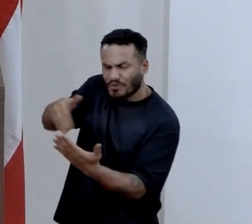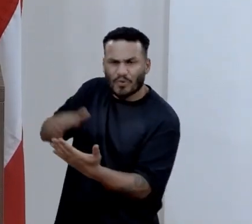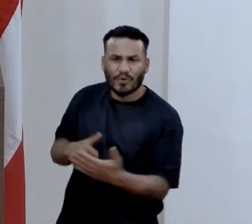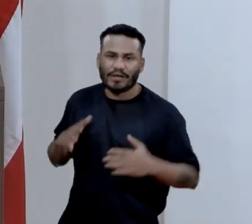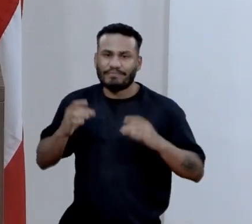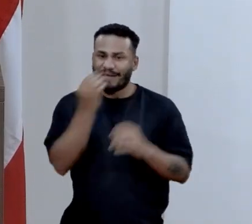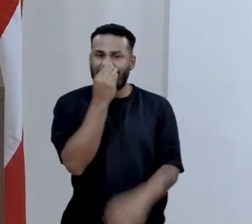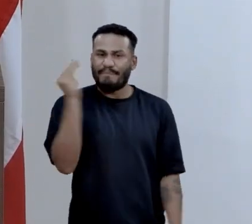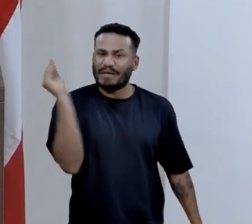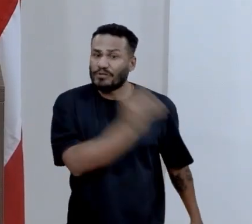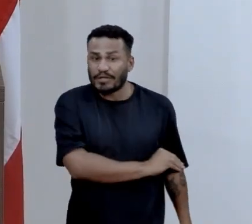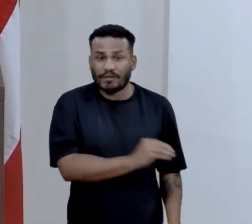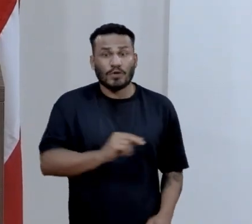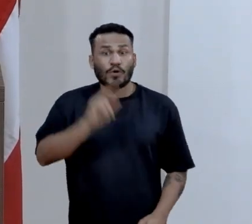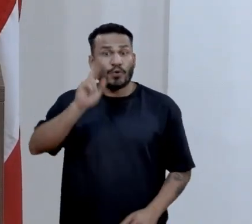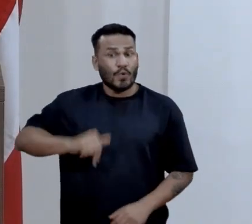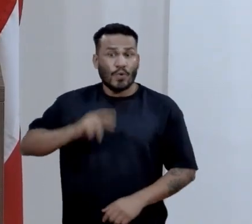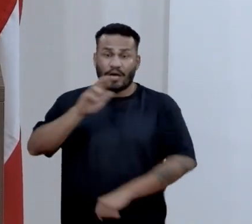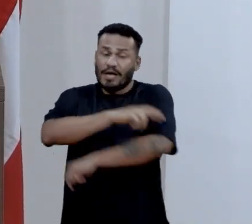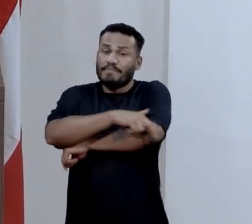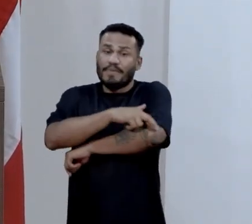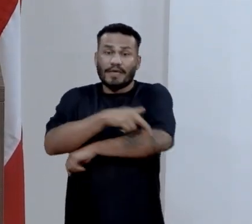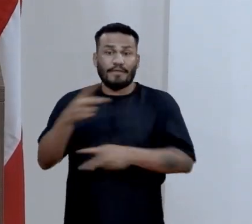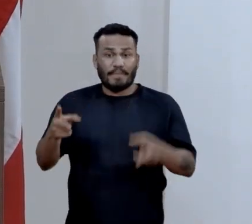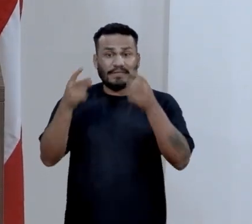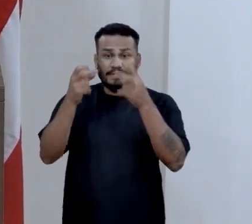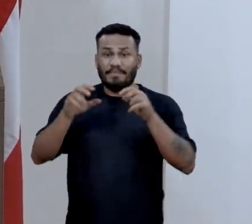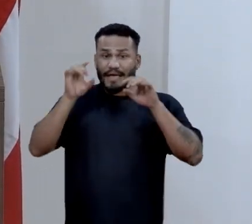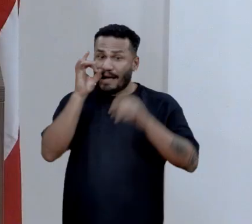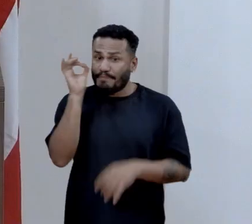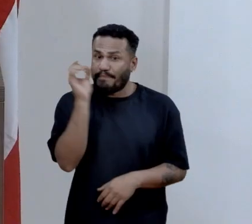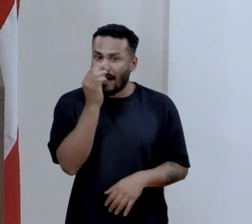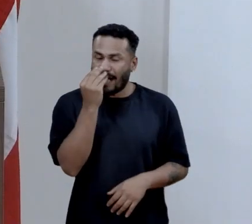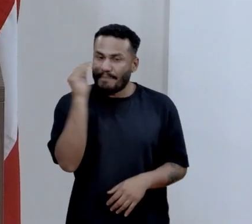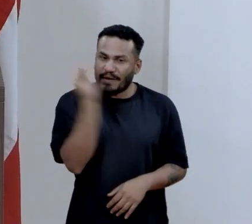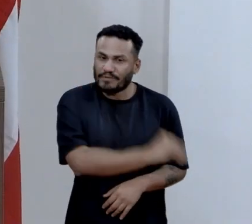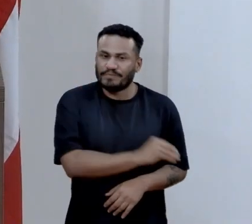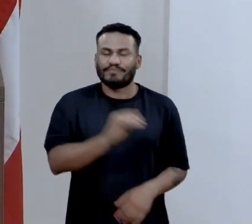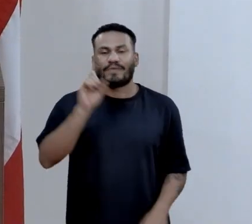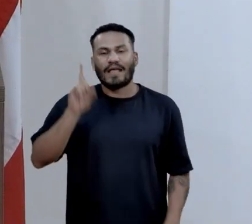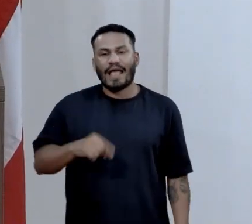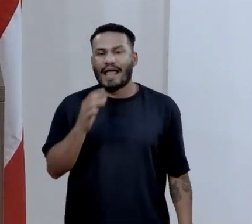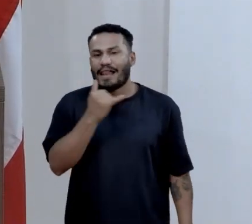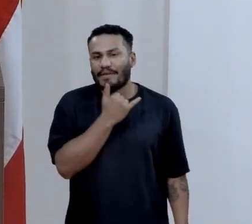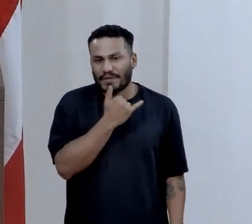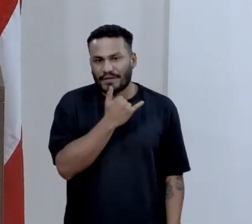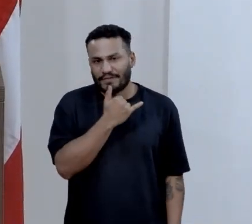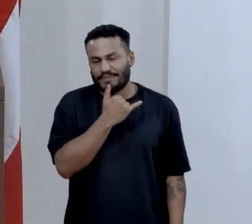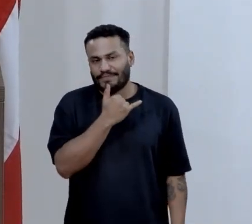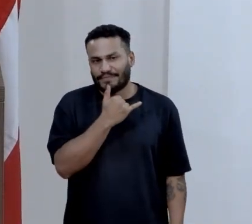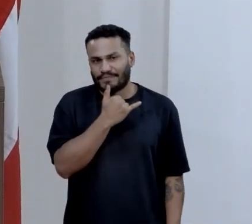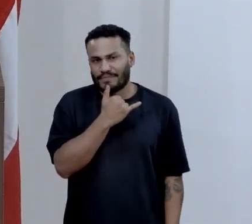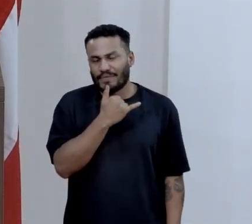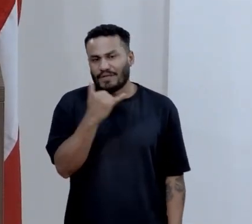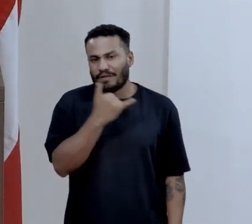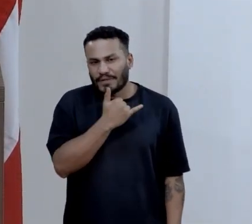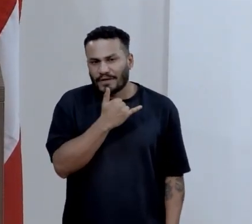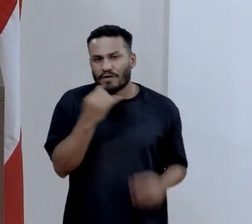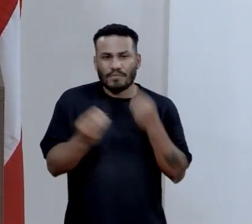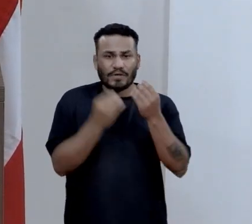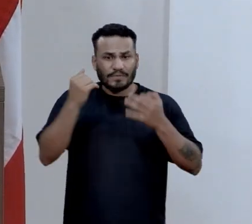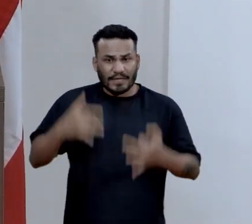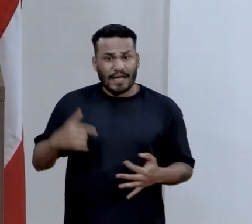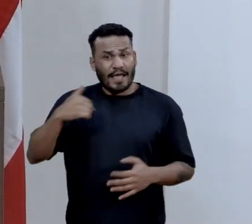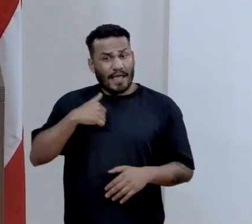está abandonado. Eu nunca vi o Parque Ramiro tão abandonado na minha vida. E é lamentável, senhores, é lamentável. Como eu disse,